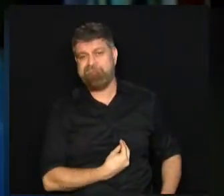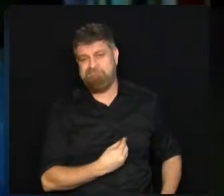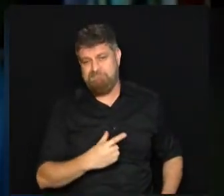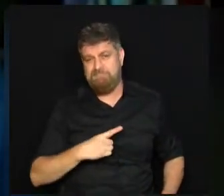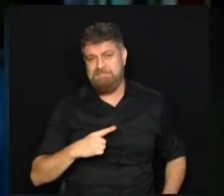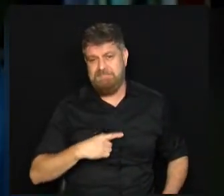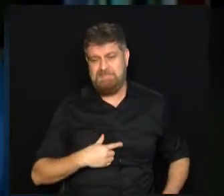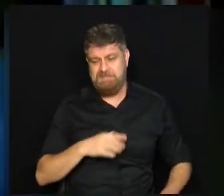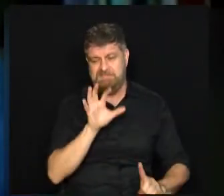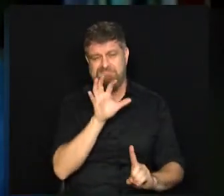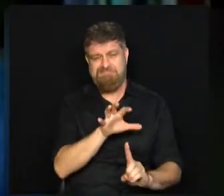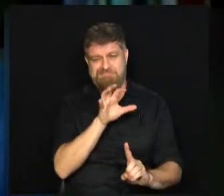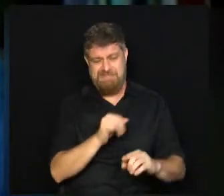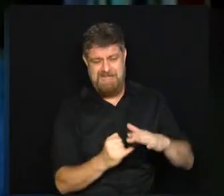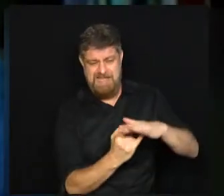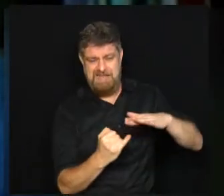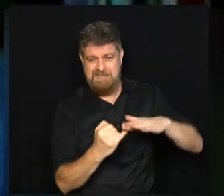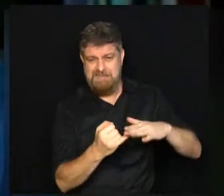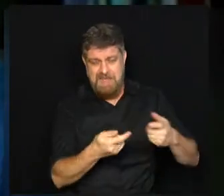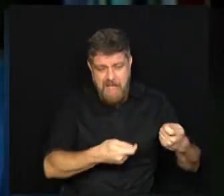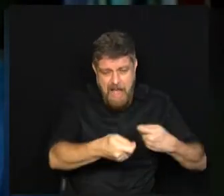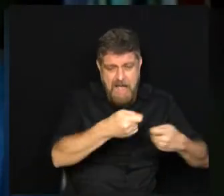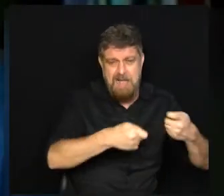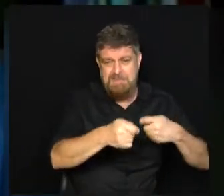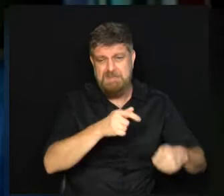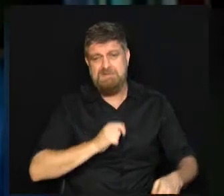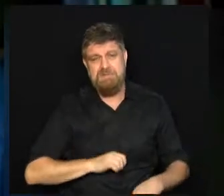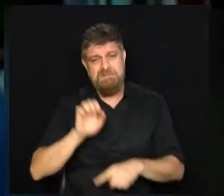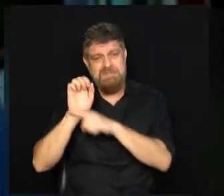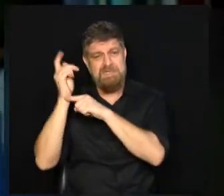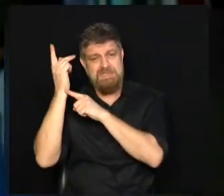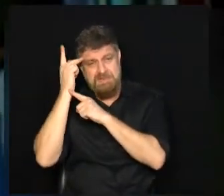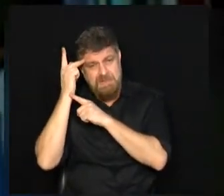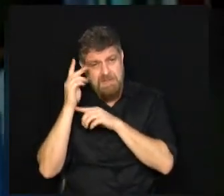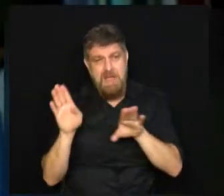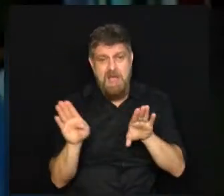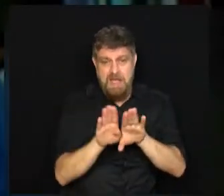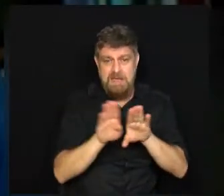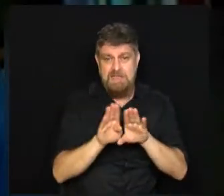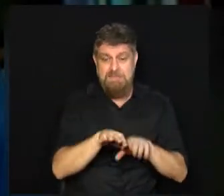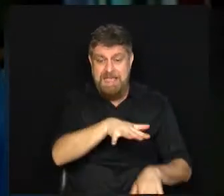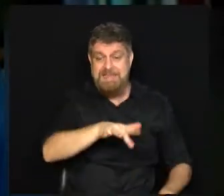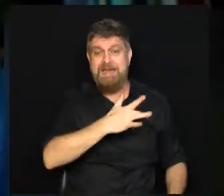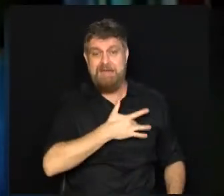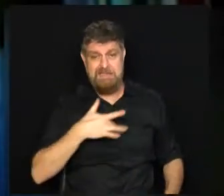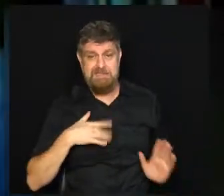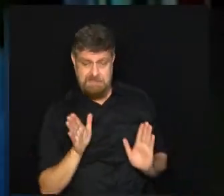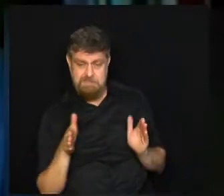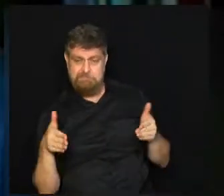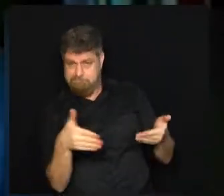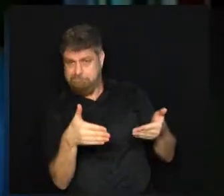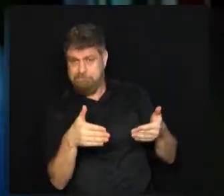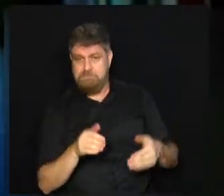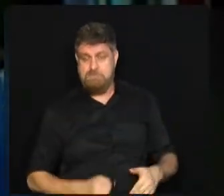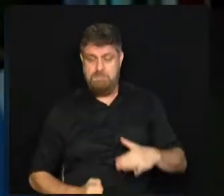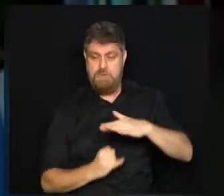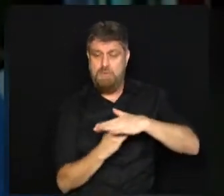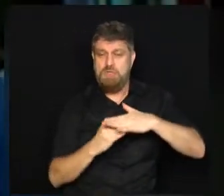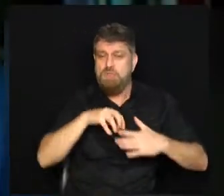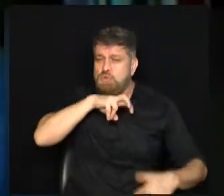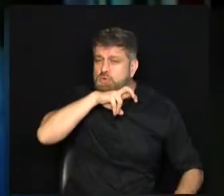afeta todos os institutos da administração direta estadual, inclusive os da saúde. O Instituto Butantan,